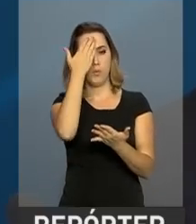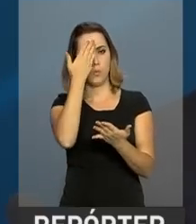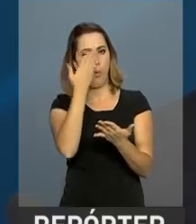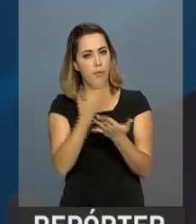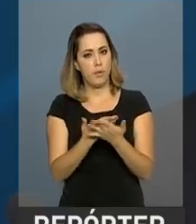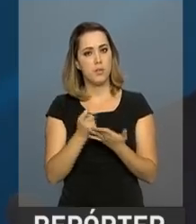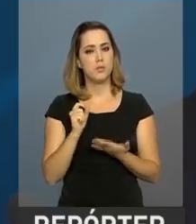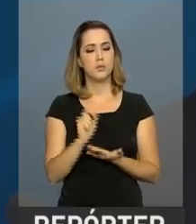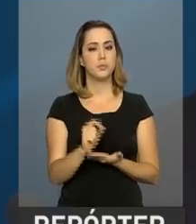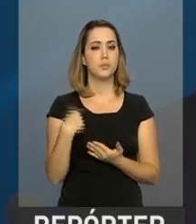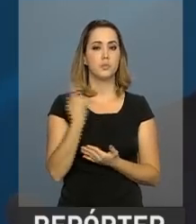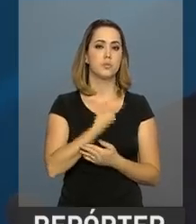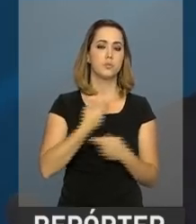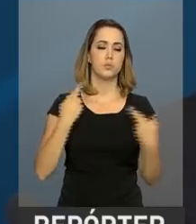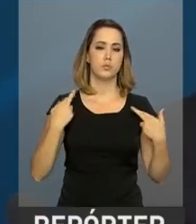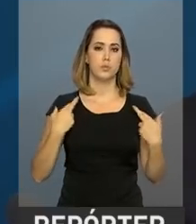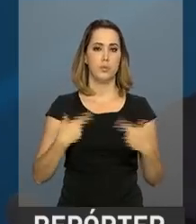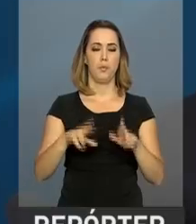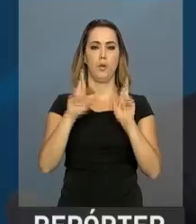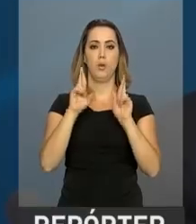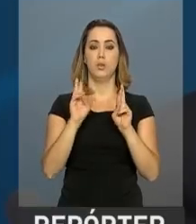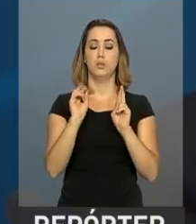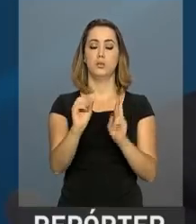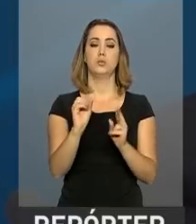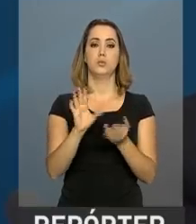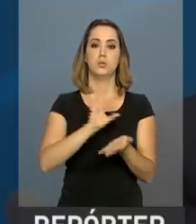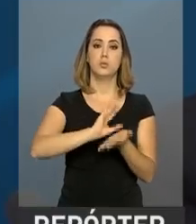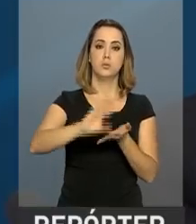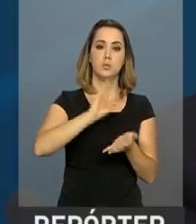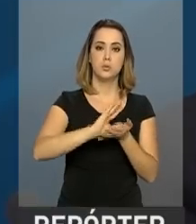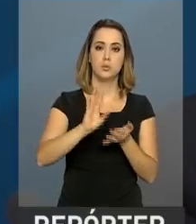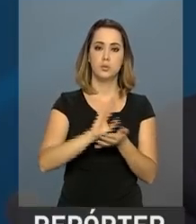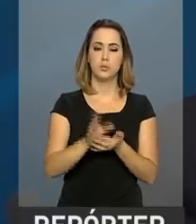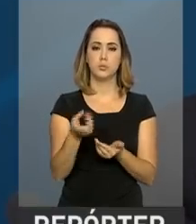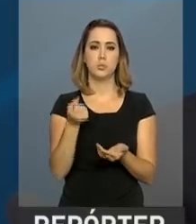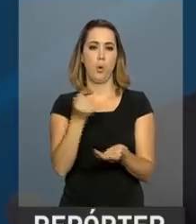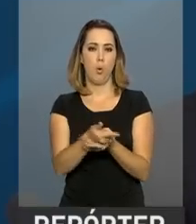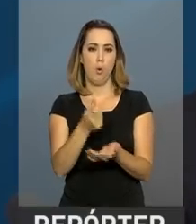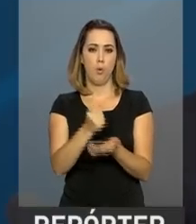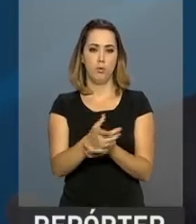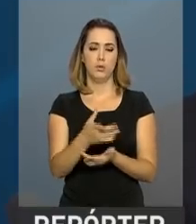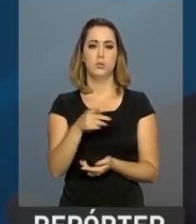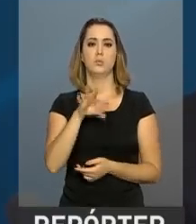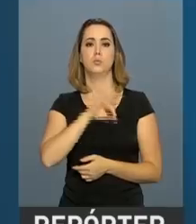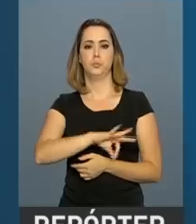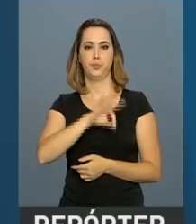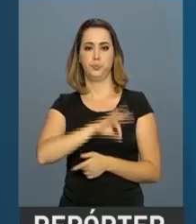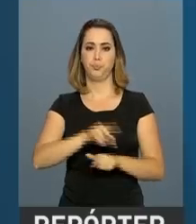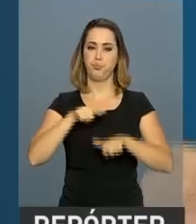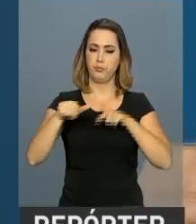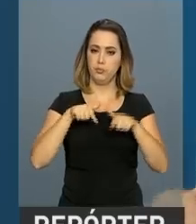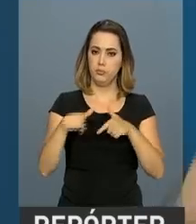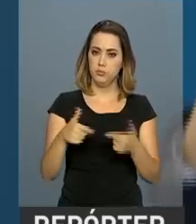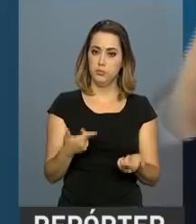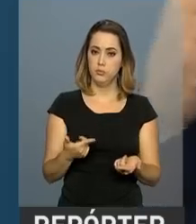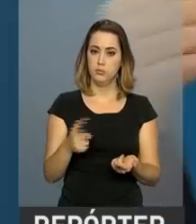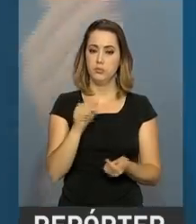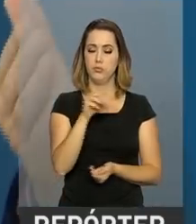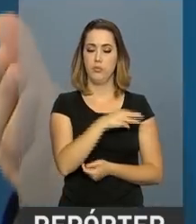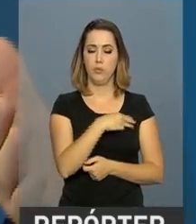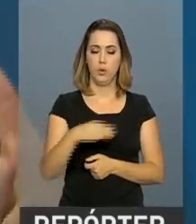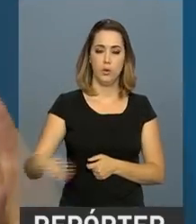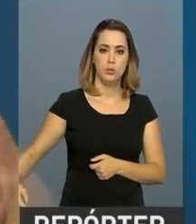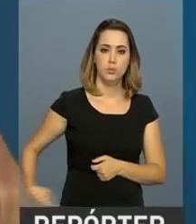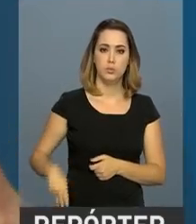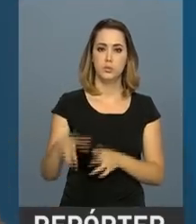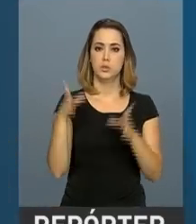esperamos se traduza em investimentos, consumo, emprego e renda. O ministro Eliseu Padilha destacou